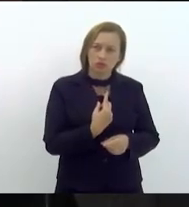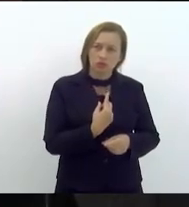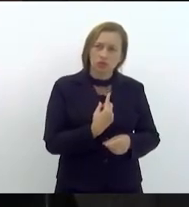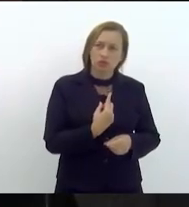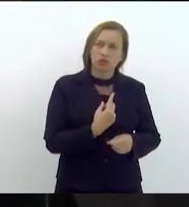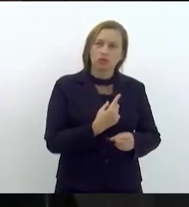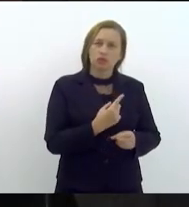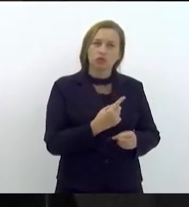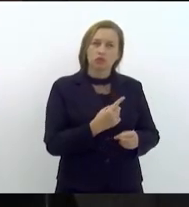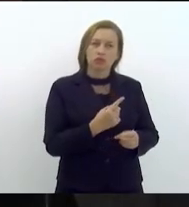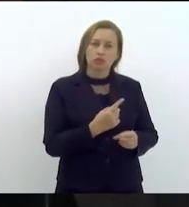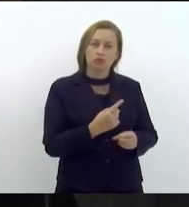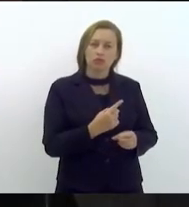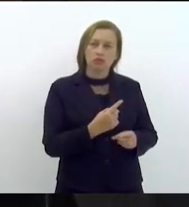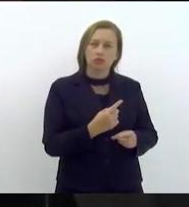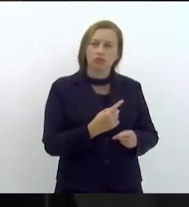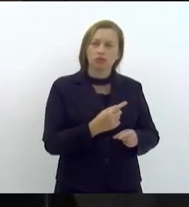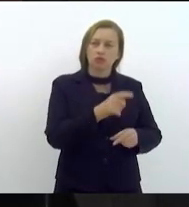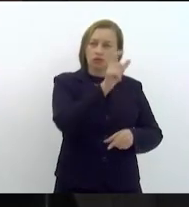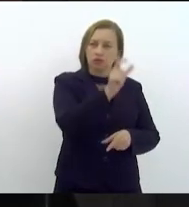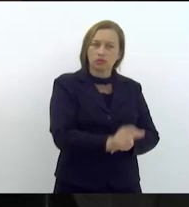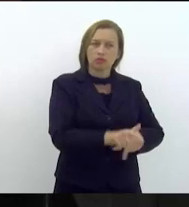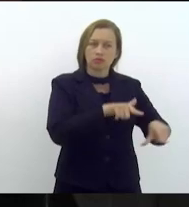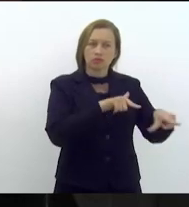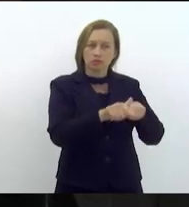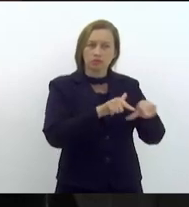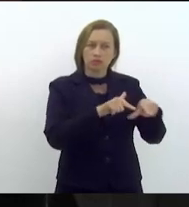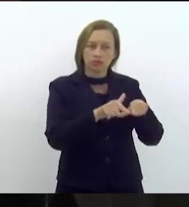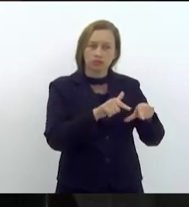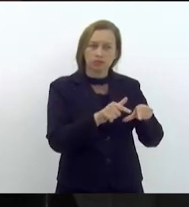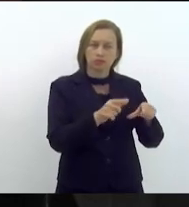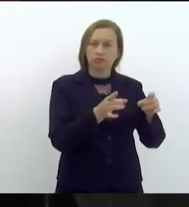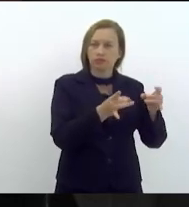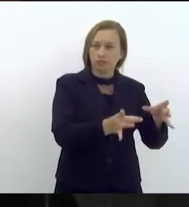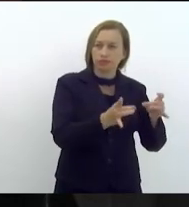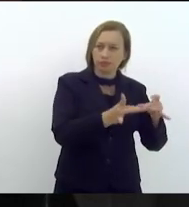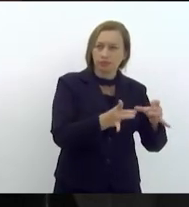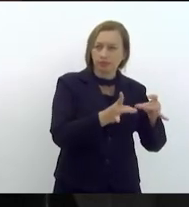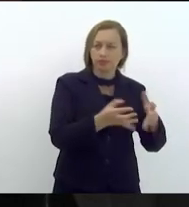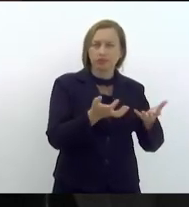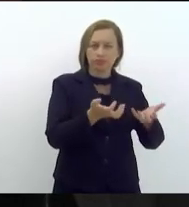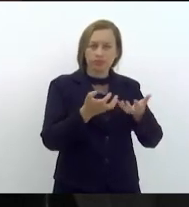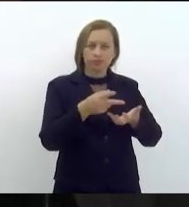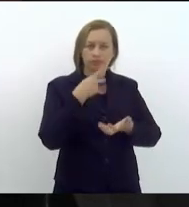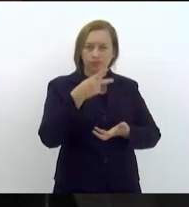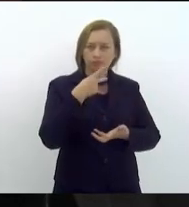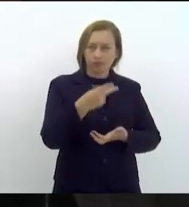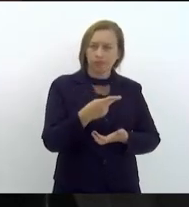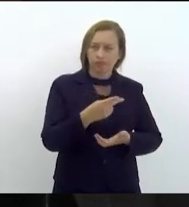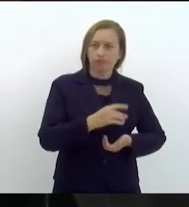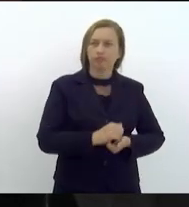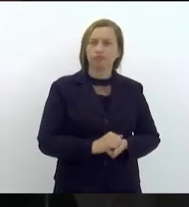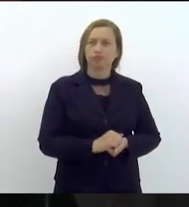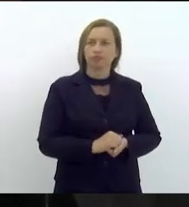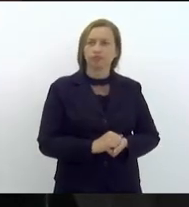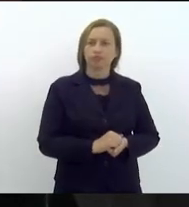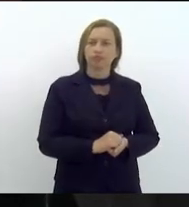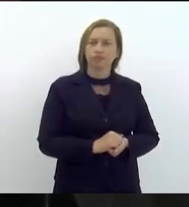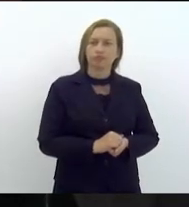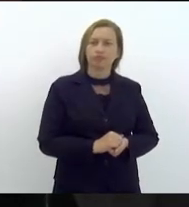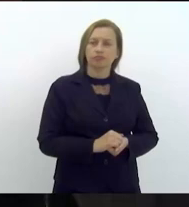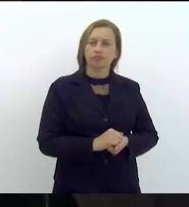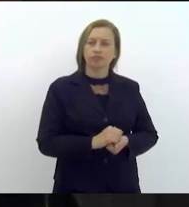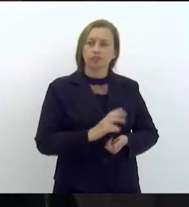eu quero me colocar à disposição dos nossos queridos Comerciantes